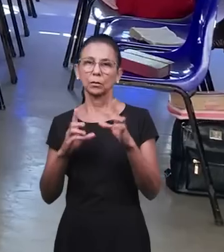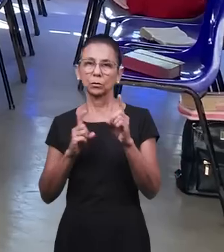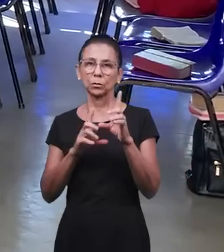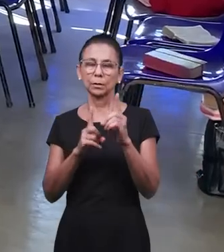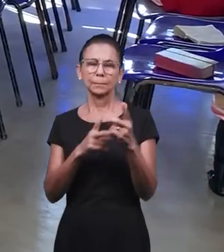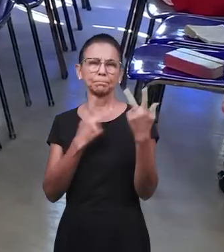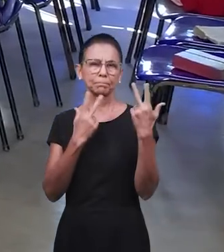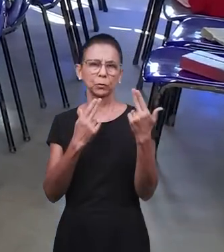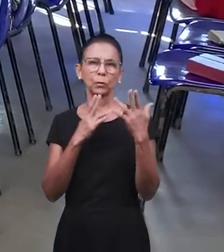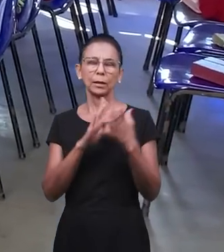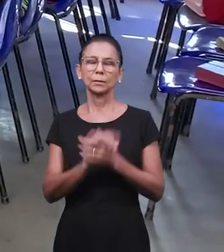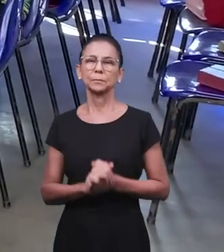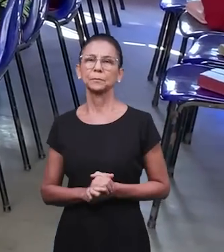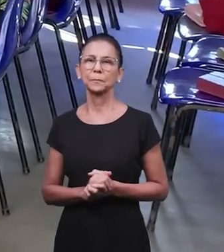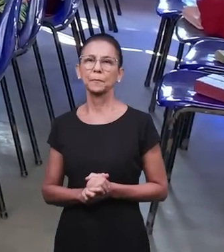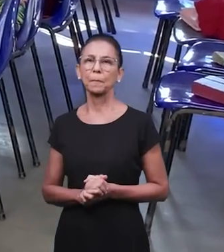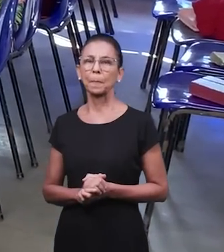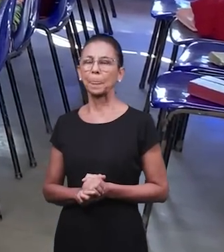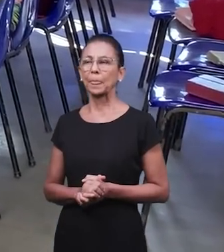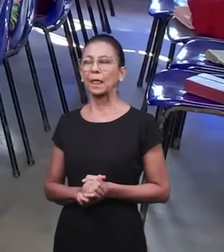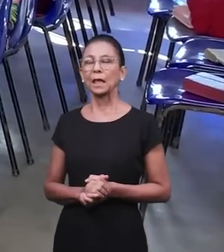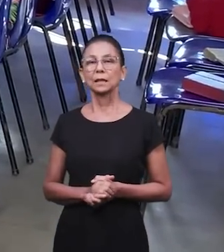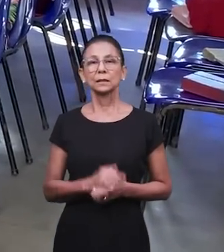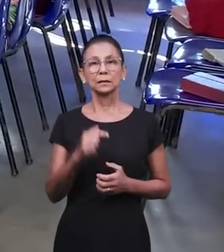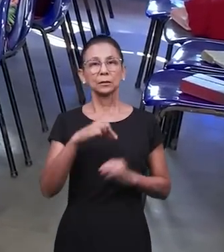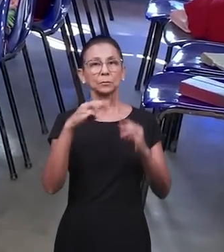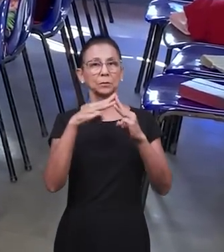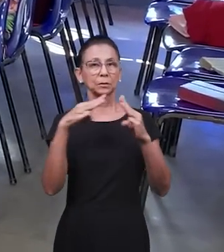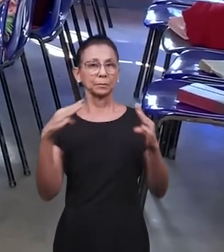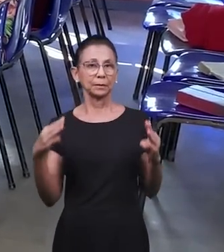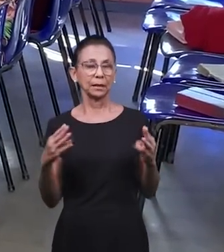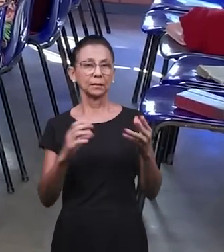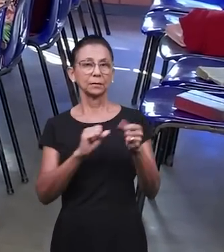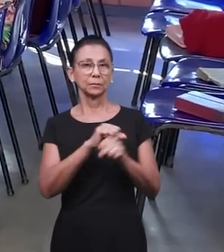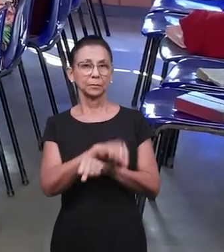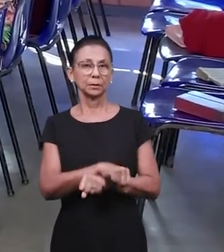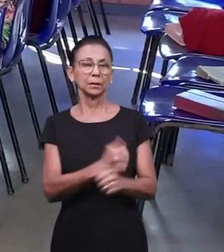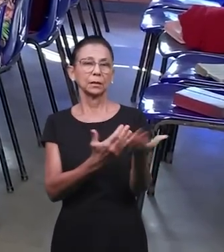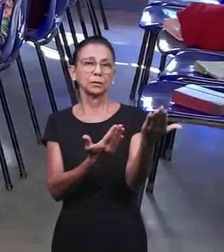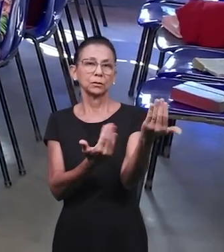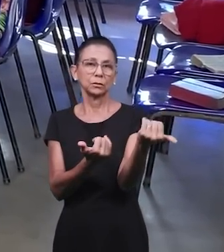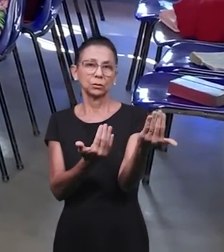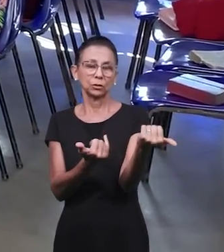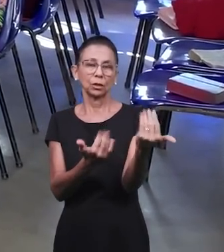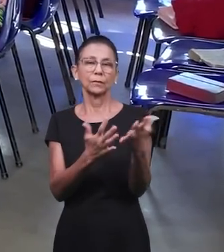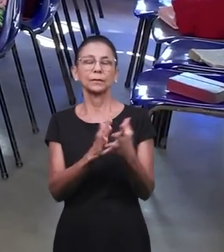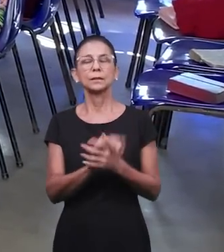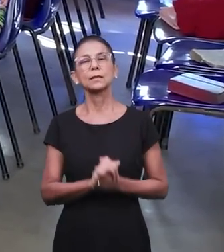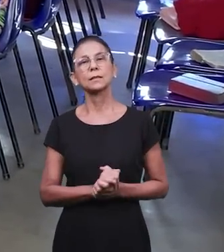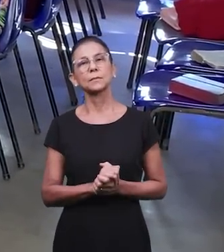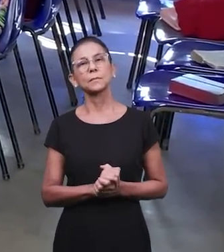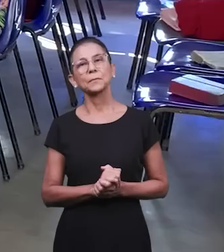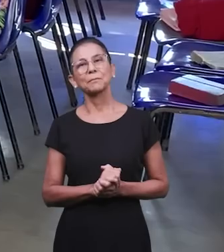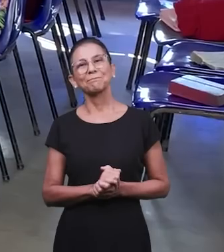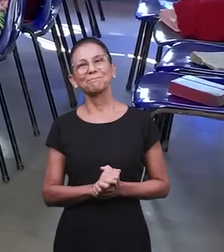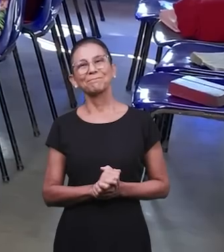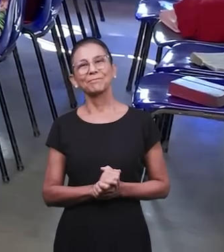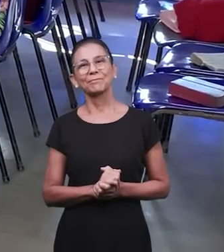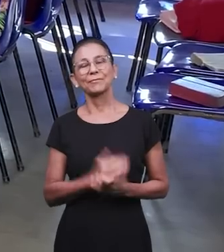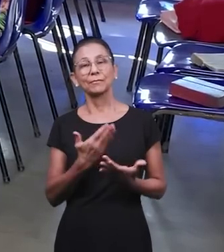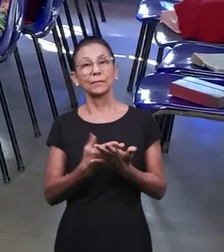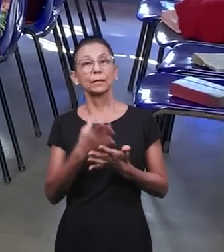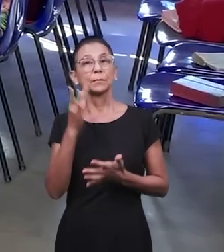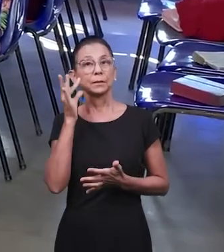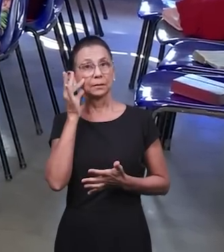doutrina. Estamos aqui no Manaim de Porto Alegre, mais um seminário de jovens, onde pela parte da manhã tivemos um seminário com as aulas